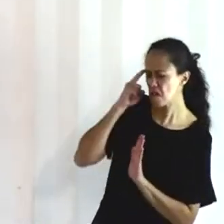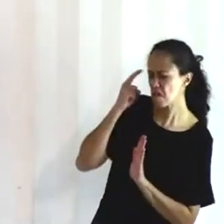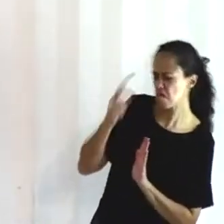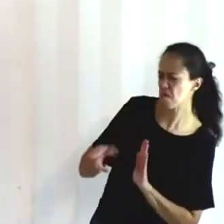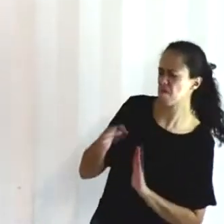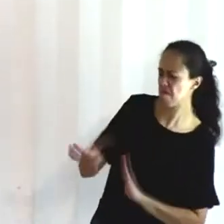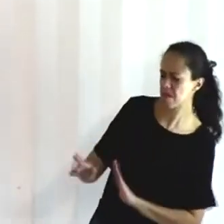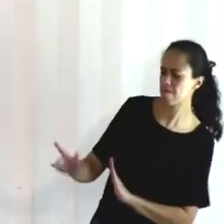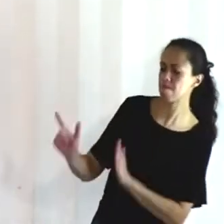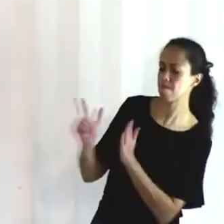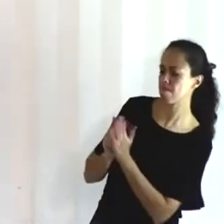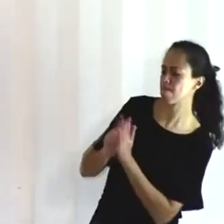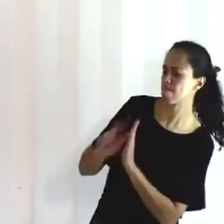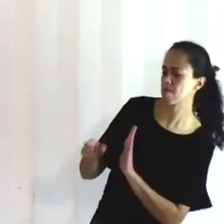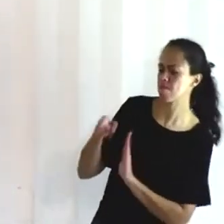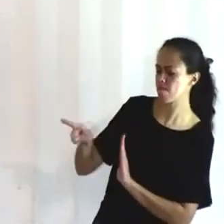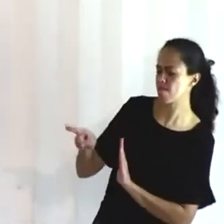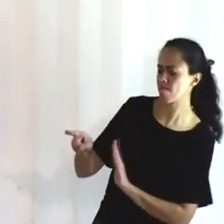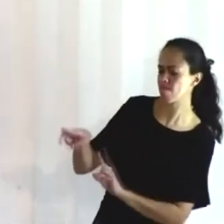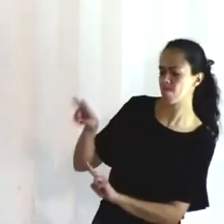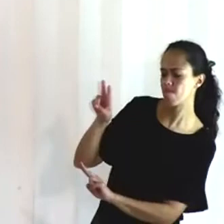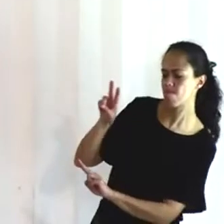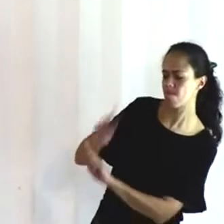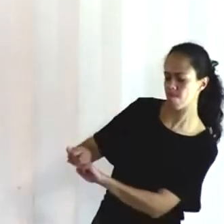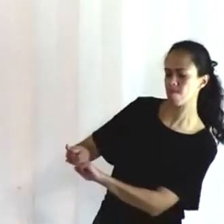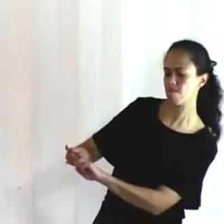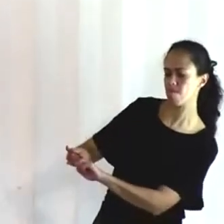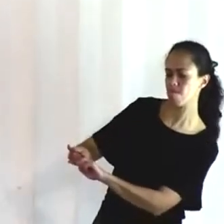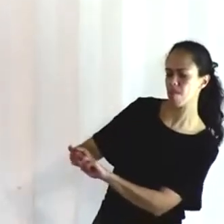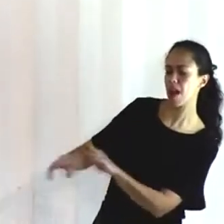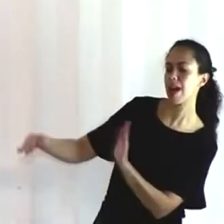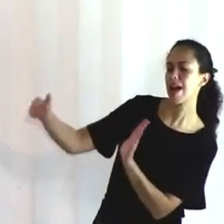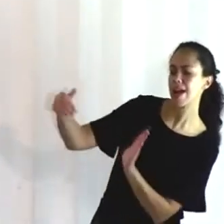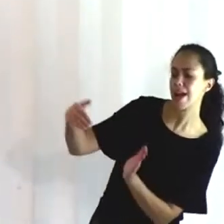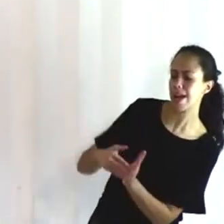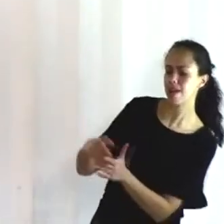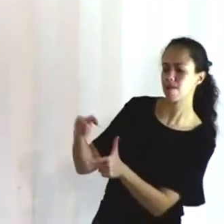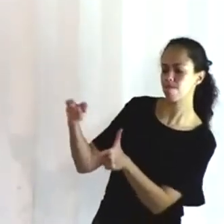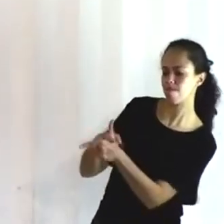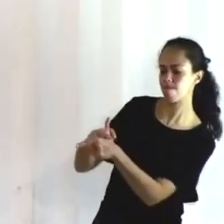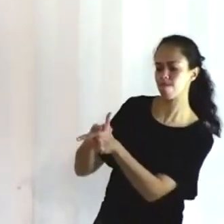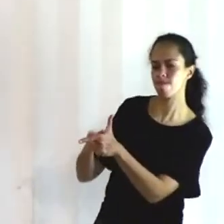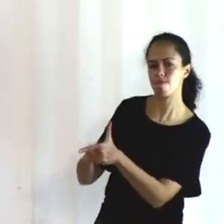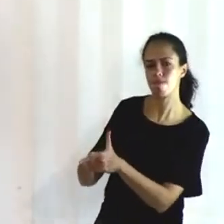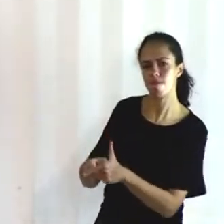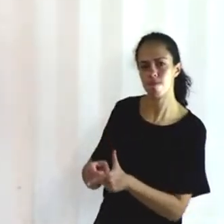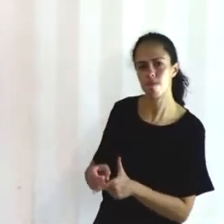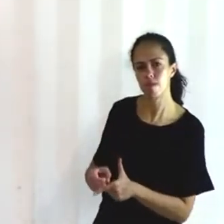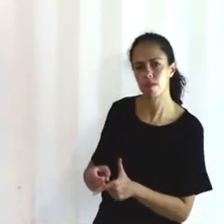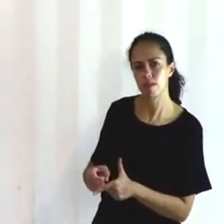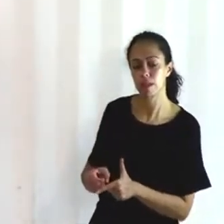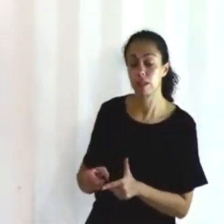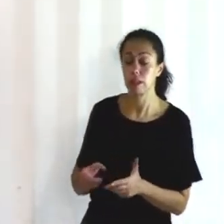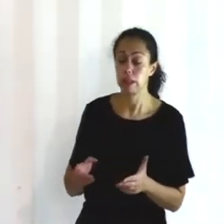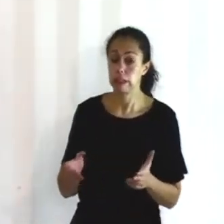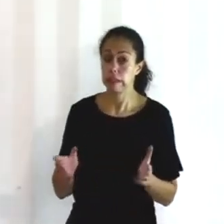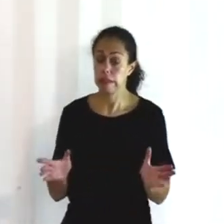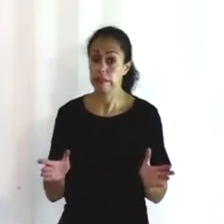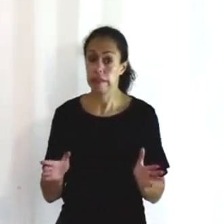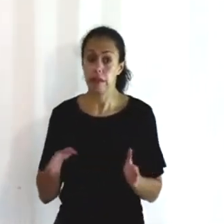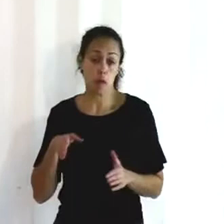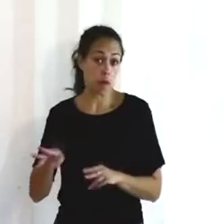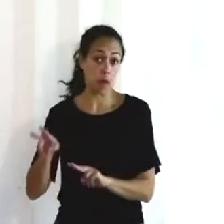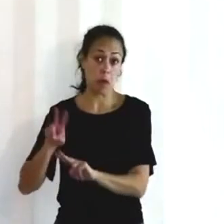credor. E então a pessoa ficava presa enquanto sua propriedade ou seus recursos fossem levantados para que a dívida